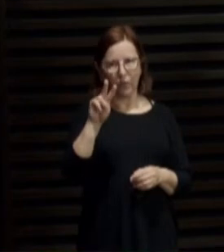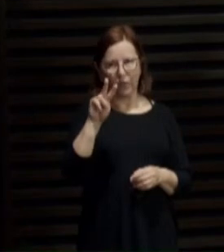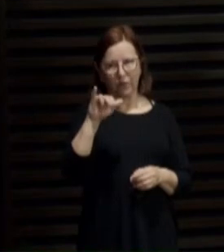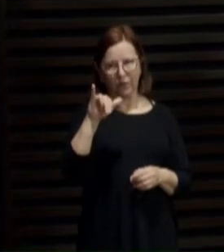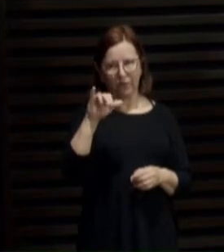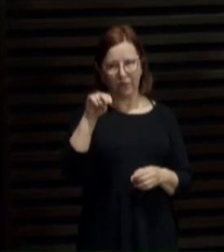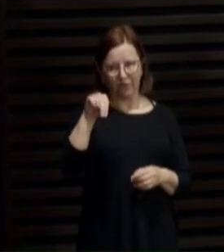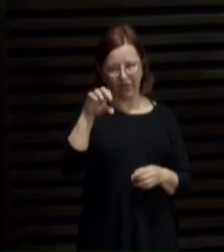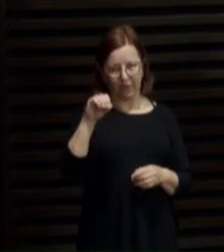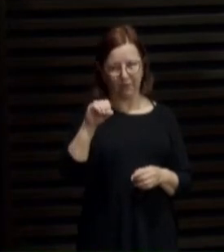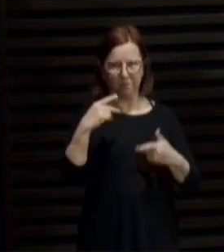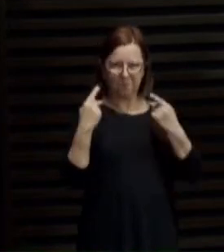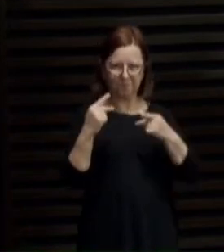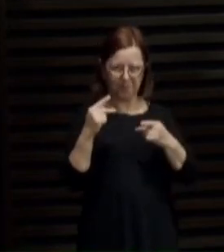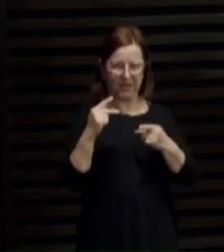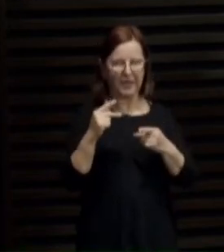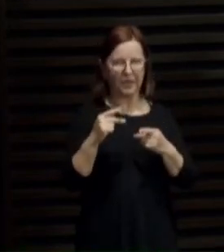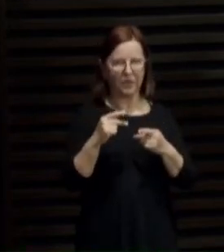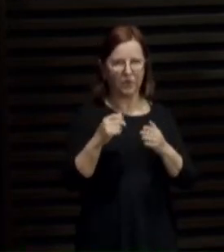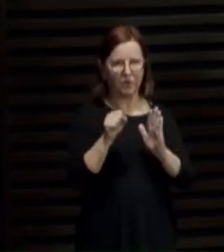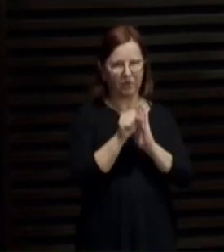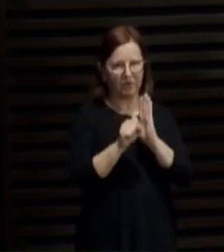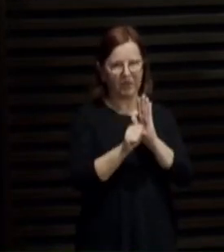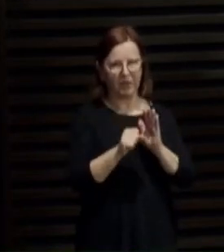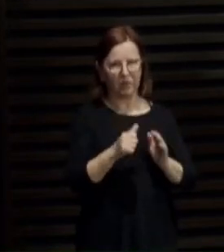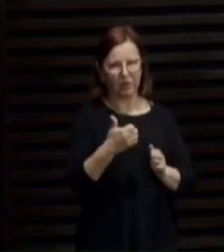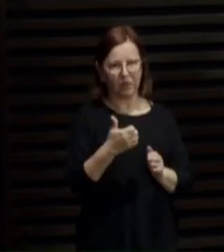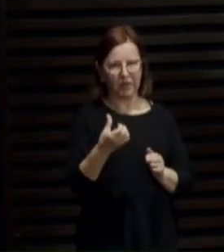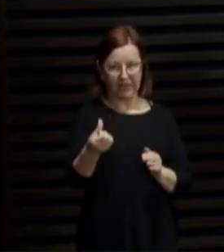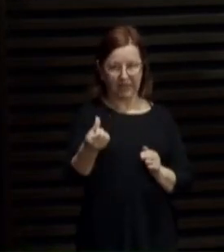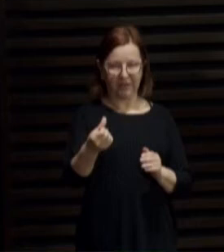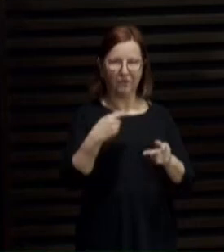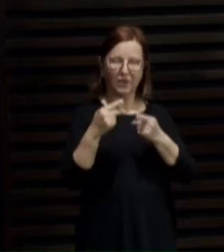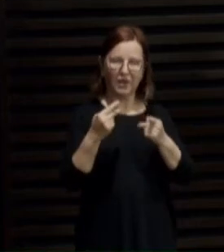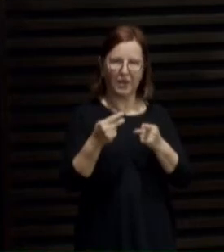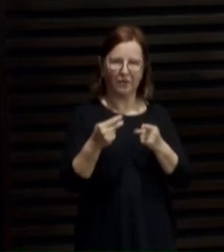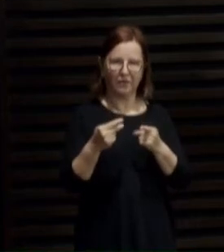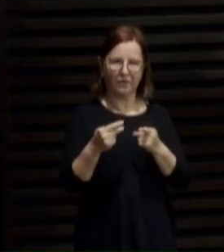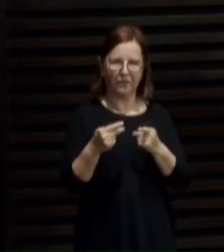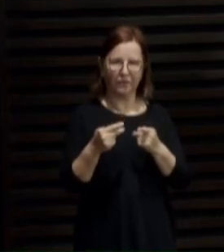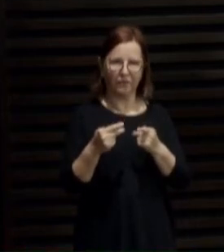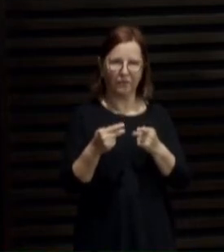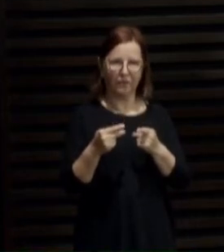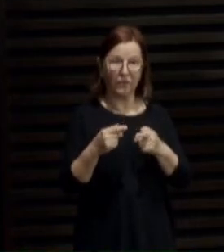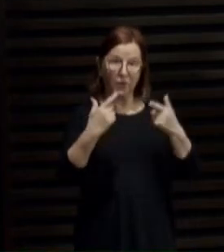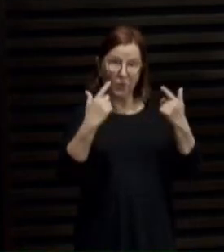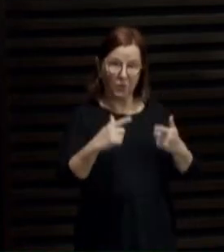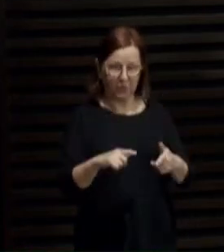século XVI, ele afirmava: onde quer que vejam a palavra de